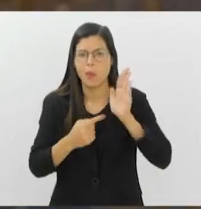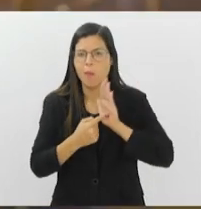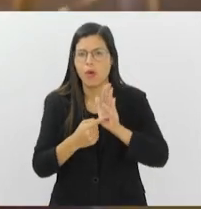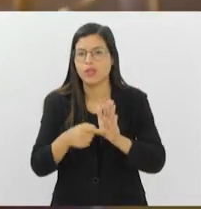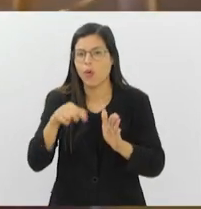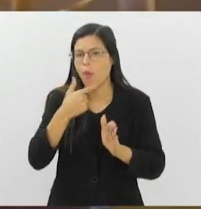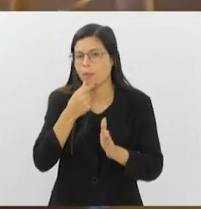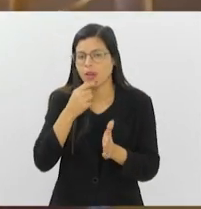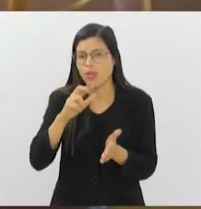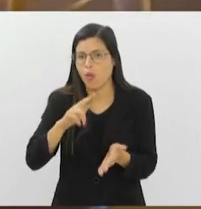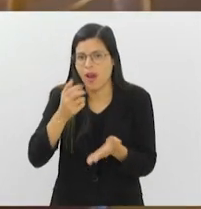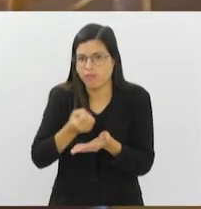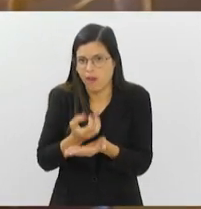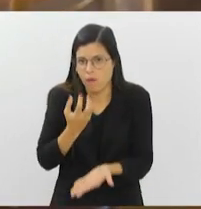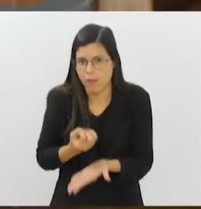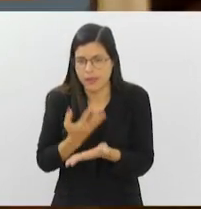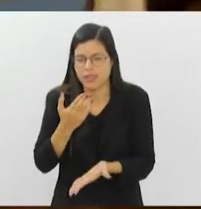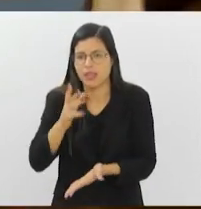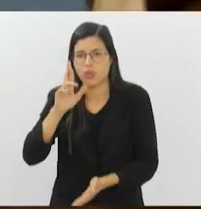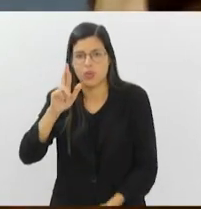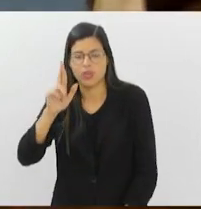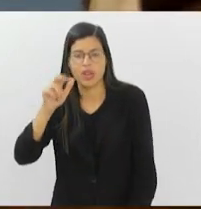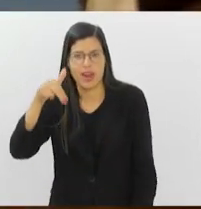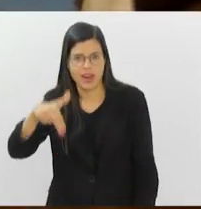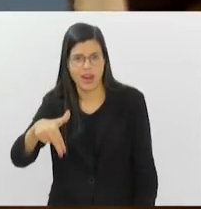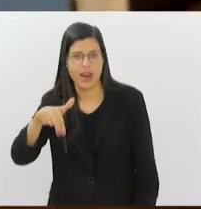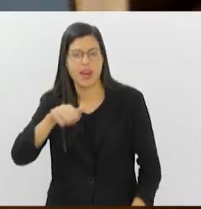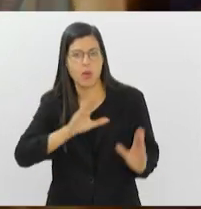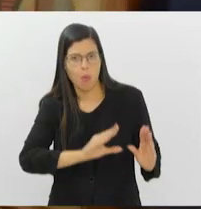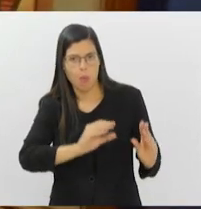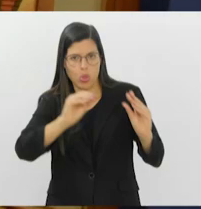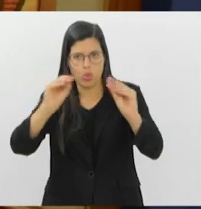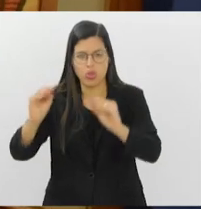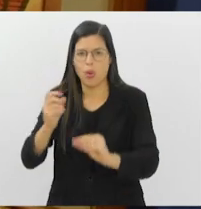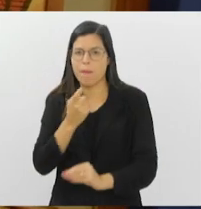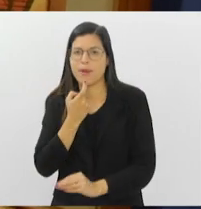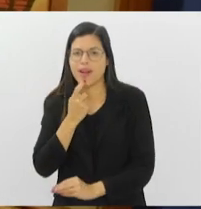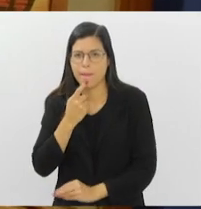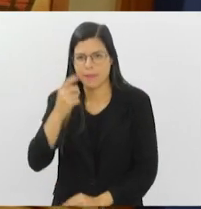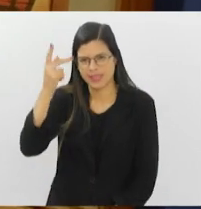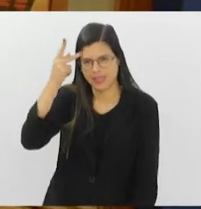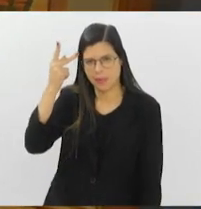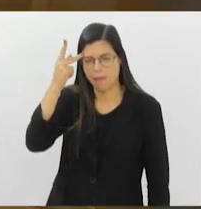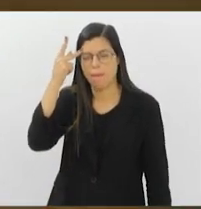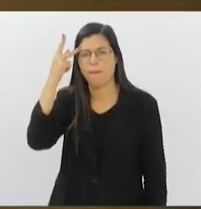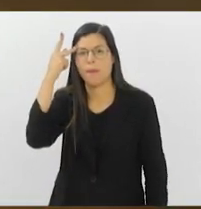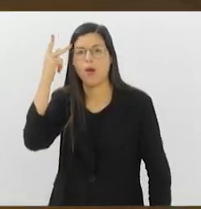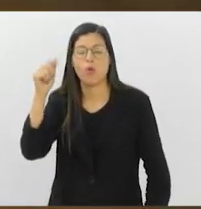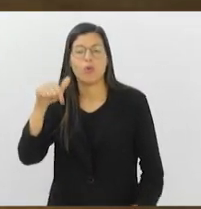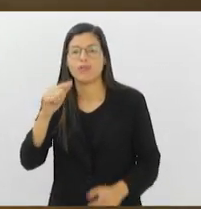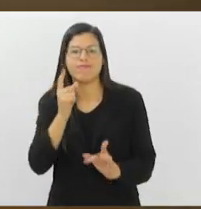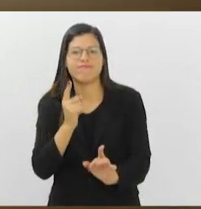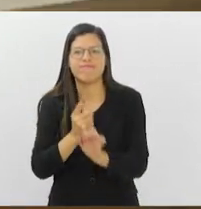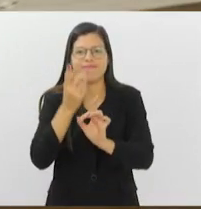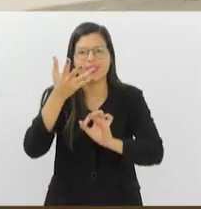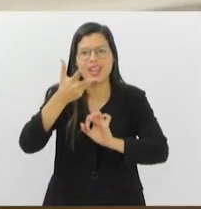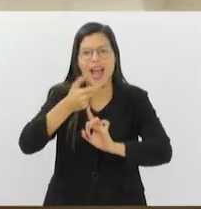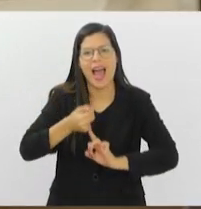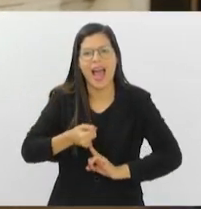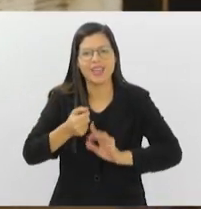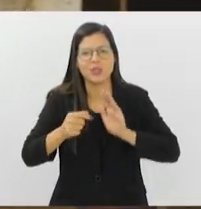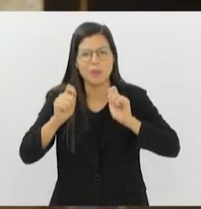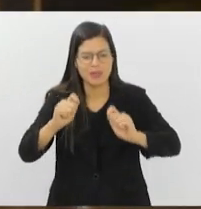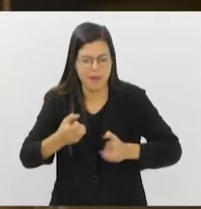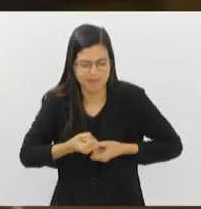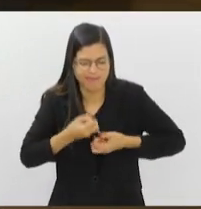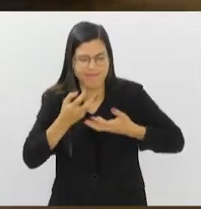natural do Rio Grande do Norte que migrou para a periferia de Campinas em São Paulo e encontrou na arte a forma de se expressar Rosen utilizava em